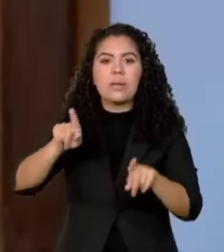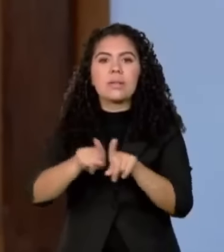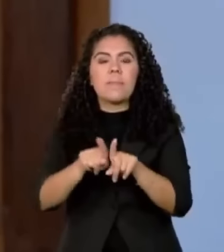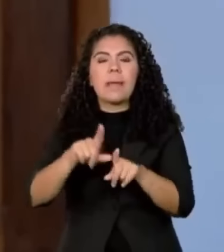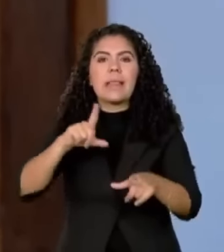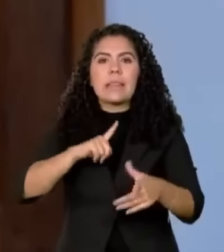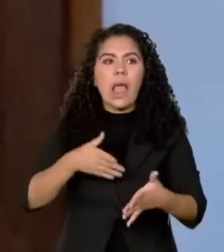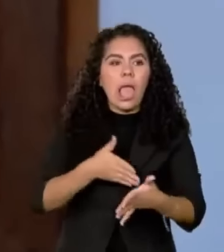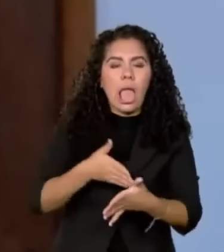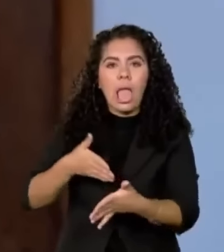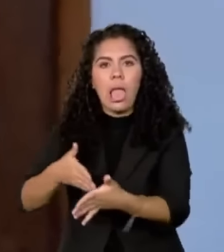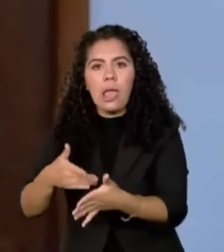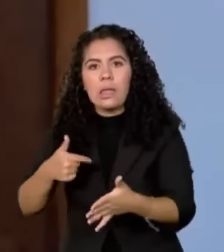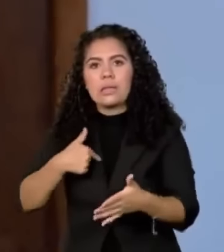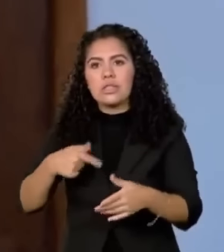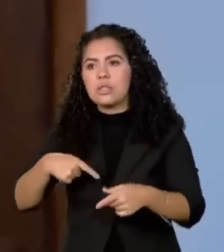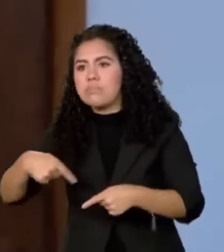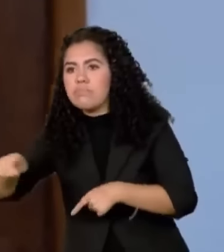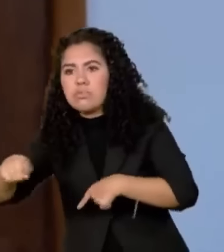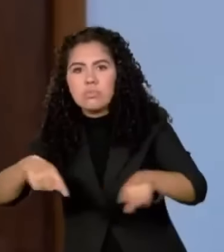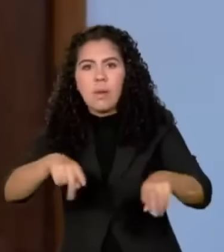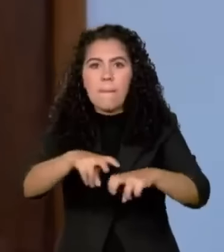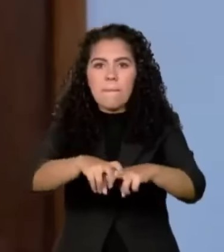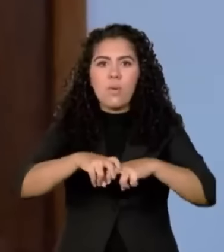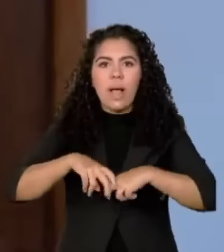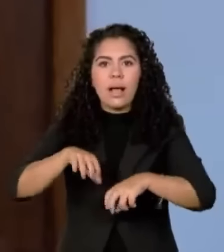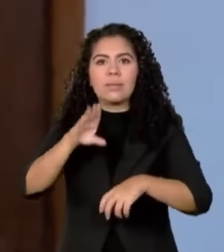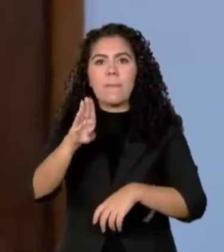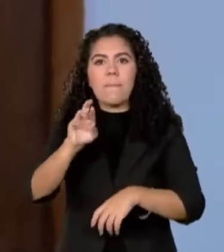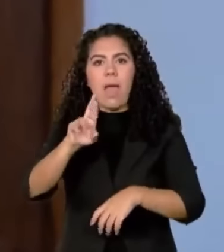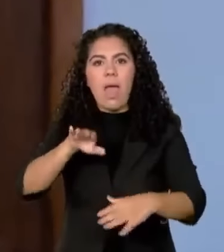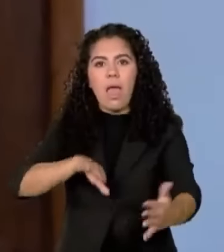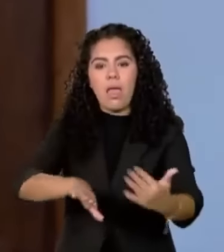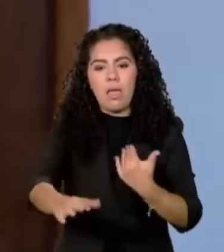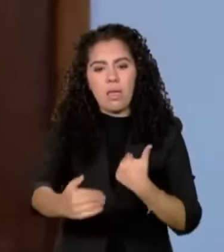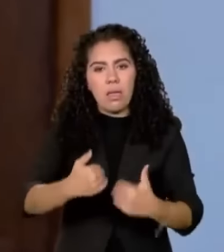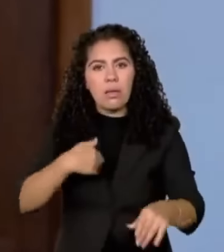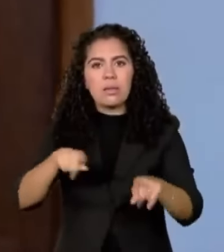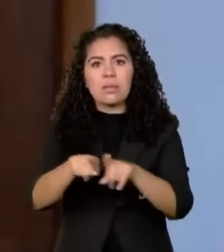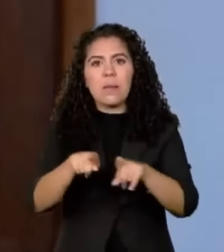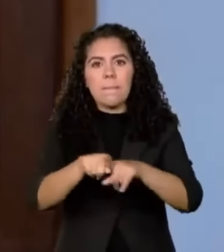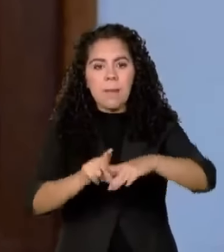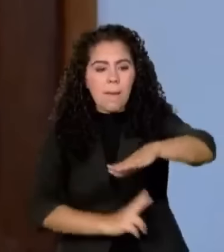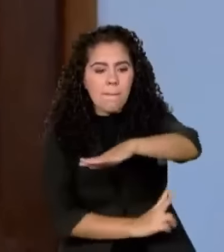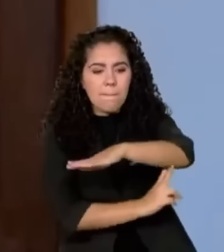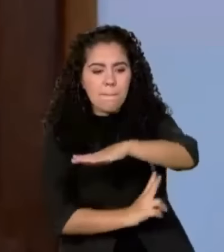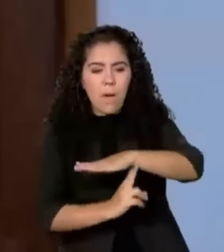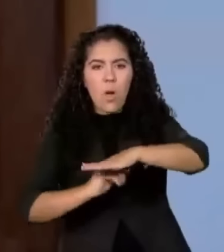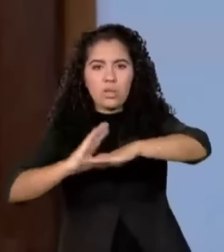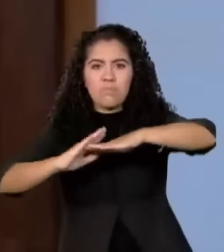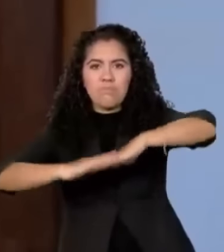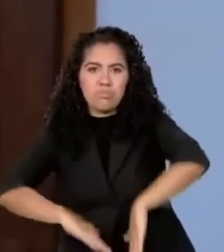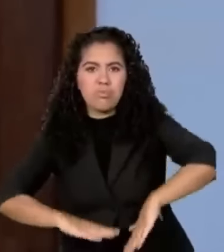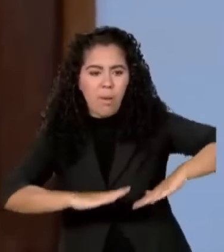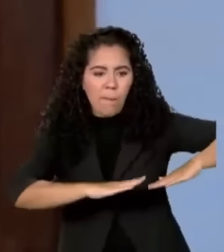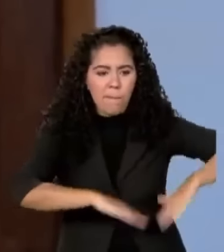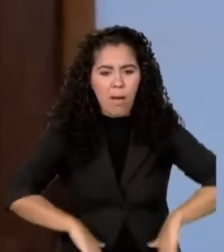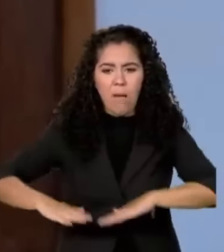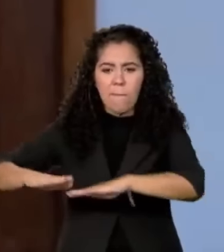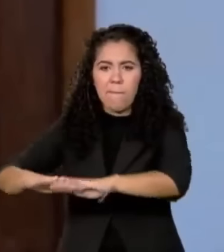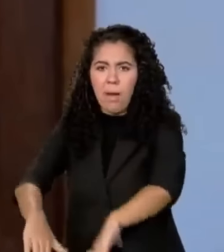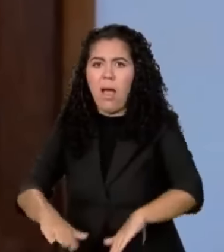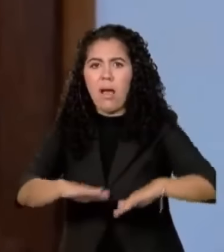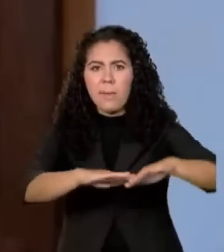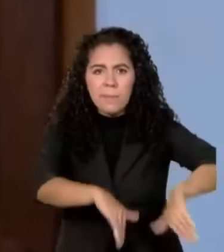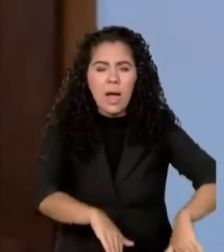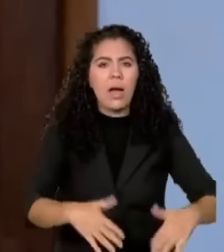de locomoção por conta das condições das estradas, por tudo de pontes que já foram rompidos, mais de 150 pontos de